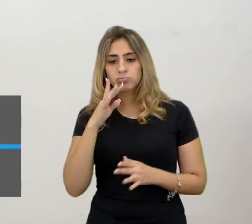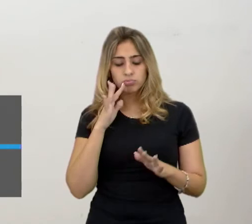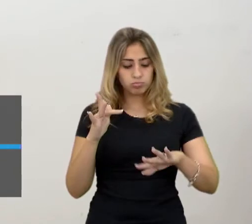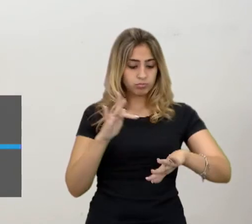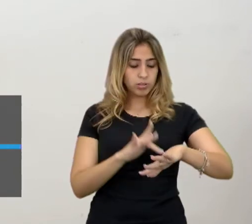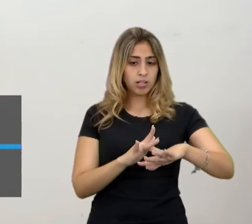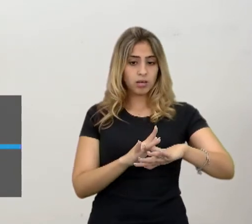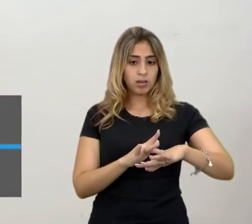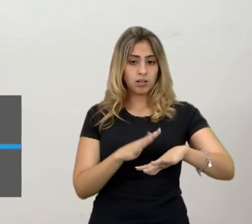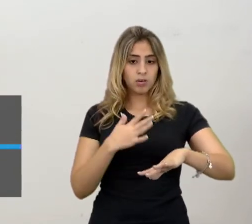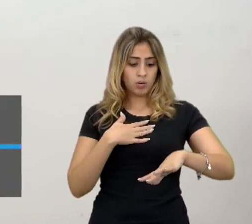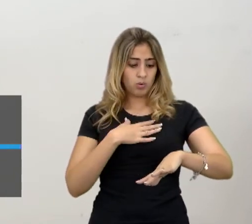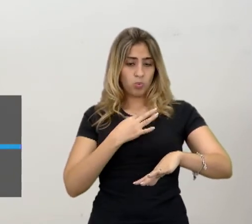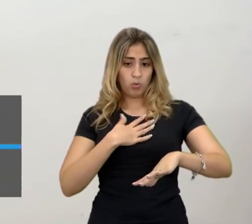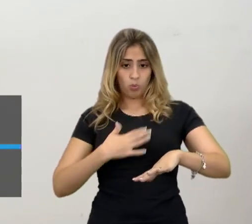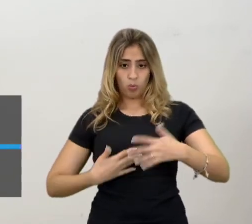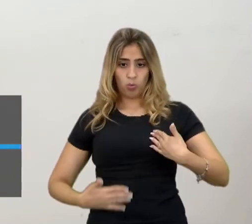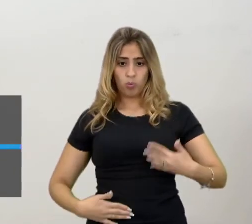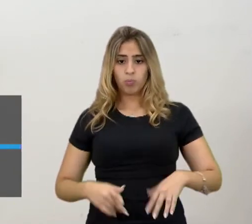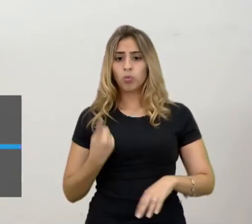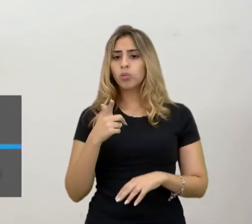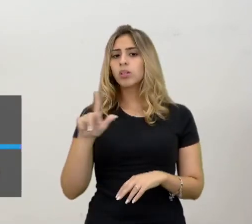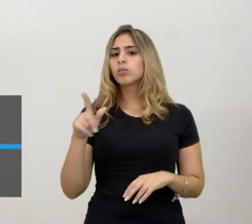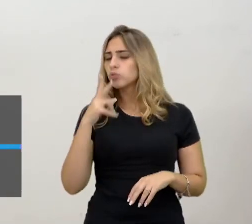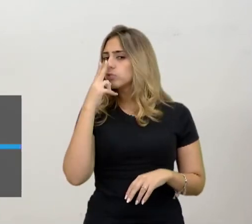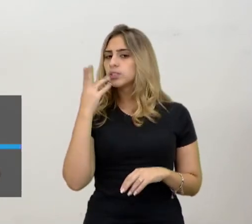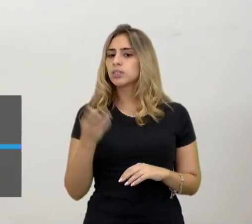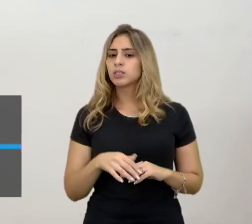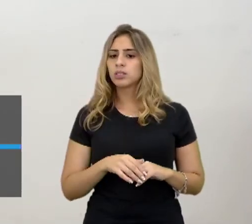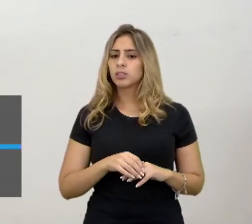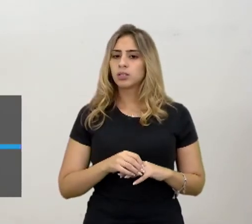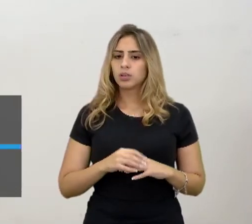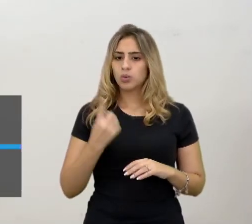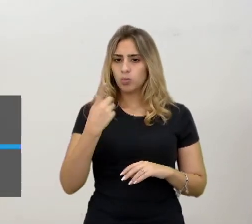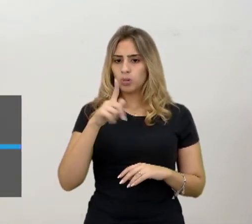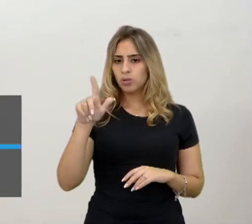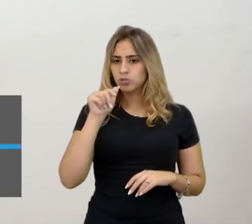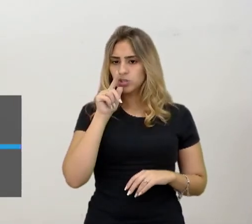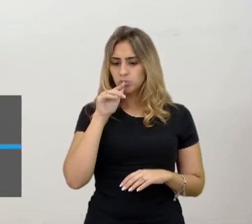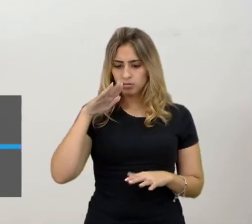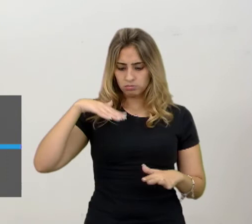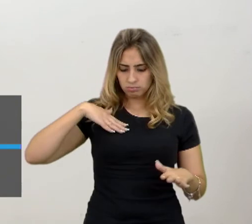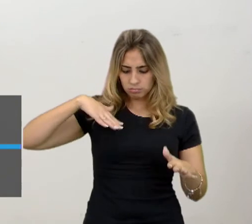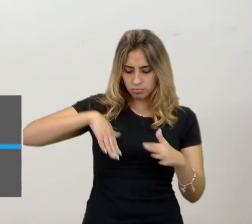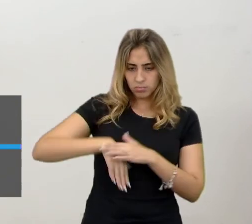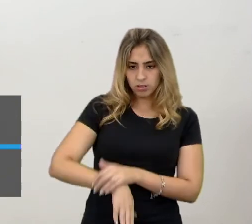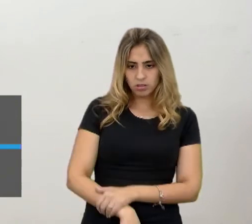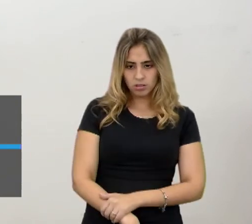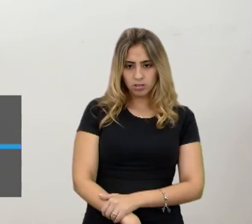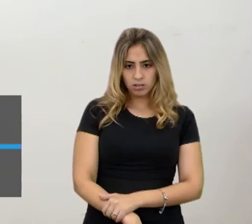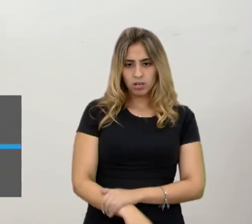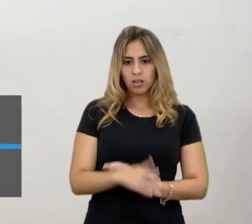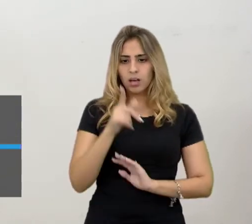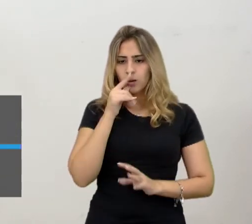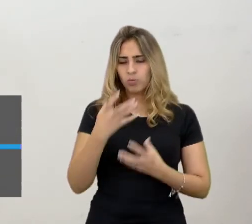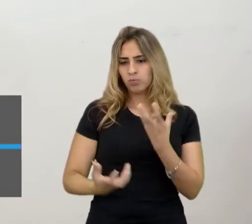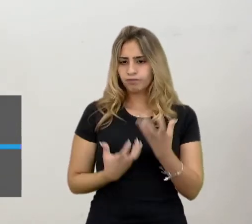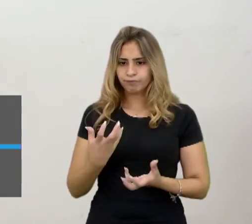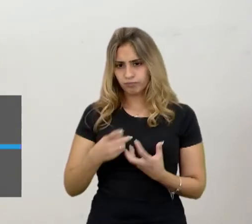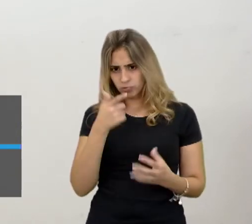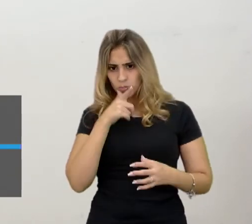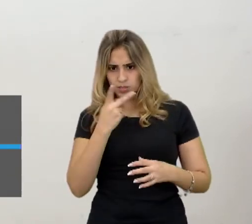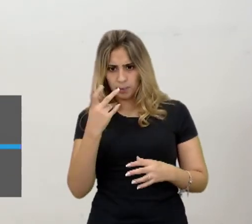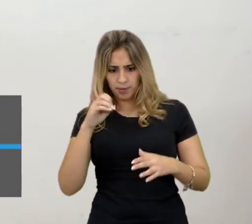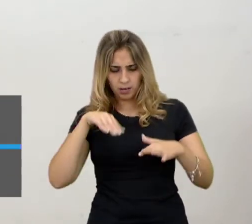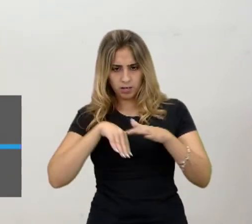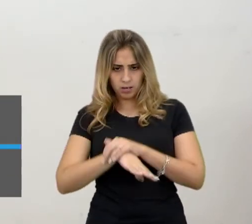que acontece? 1 litro, tá certo? Você consegue pôr o pé dentro de 1 litro de água fervendo? Tá? Vamos pensar aqui,